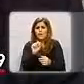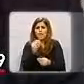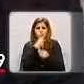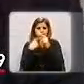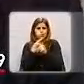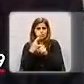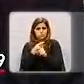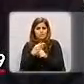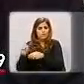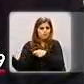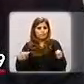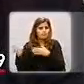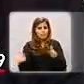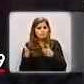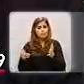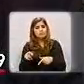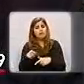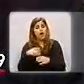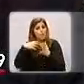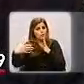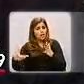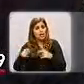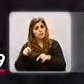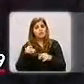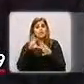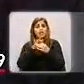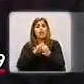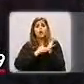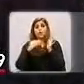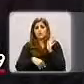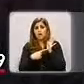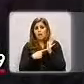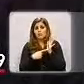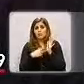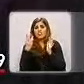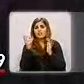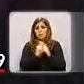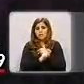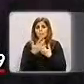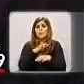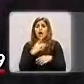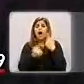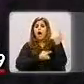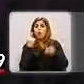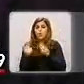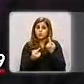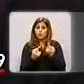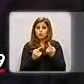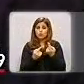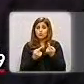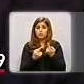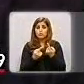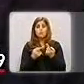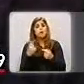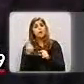muito complicada. Parte dessa logística está baseada em contratos que tipicamente têm a duração de 3 meses, mas há mesmo alguns víveres e